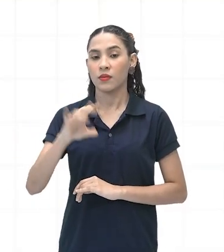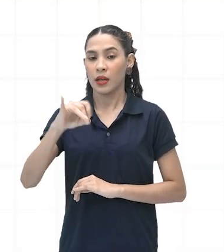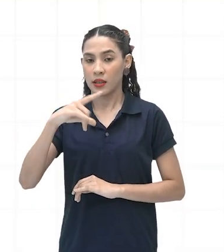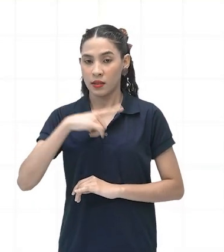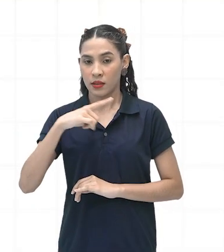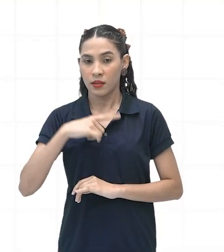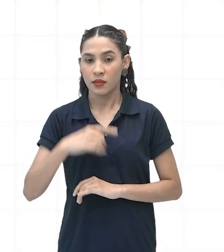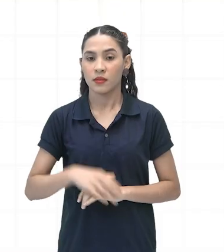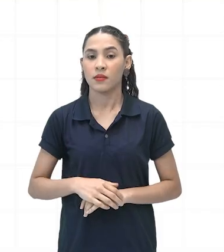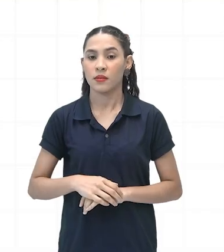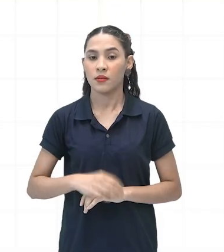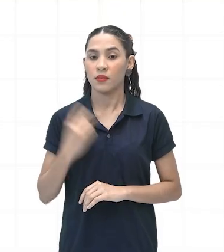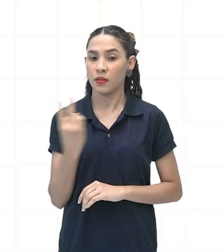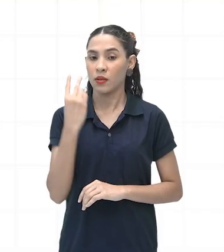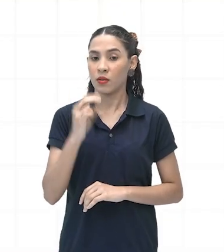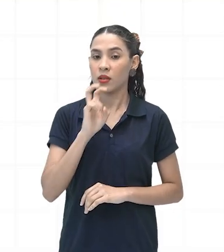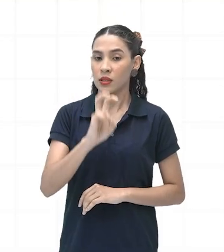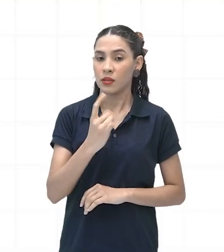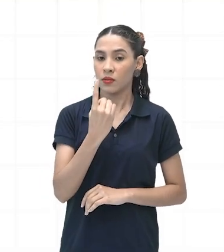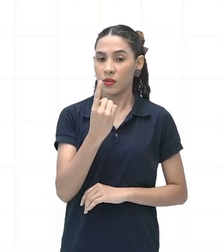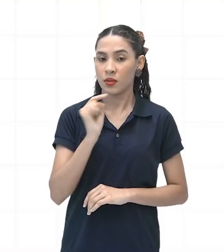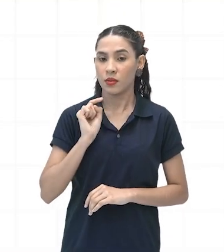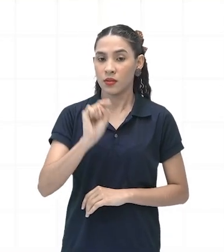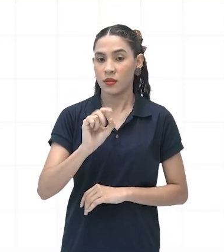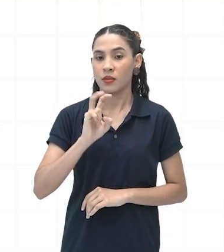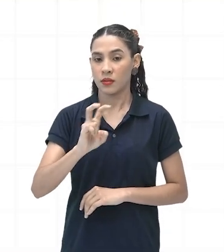4.480, nós vamos obter um valor de R$